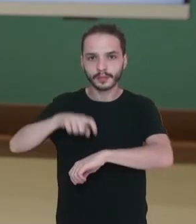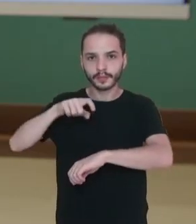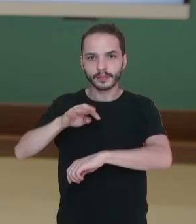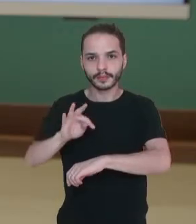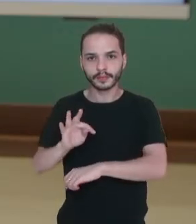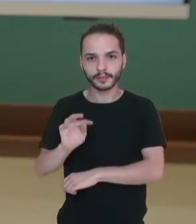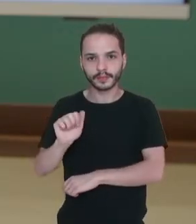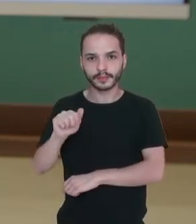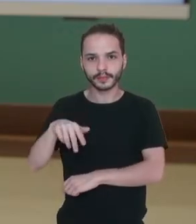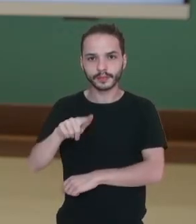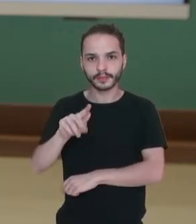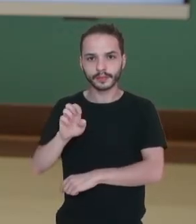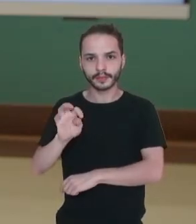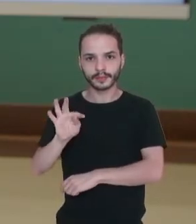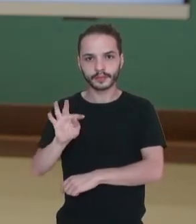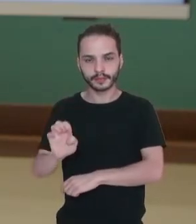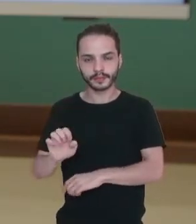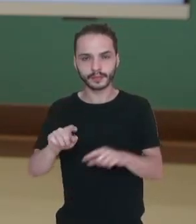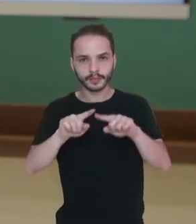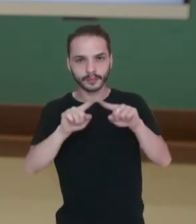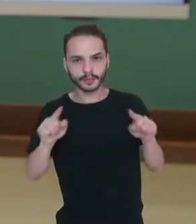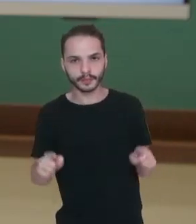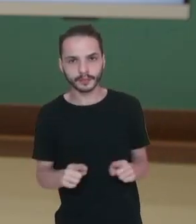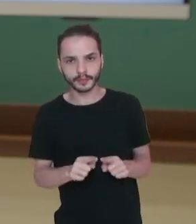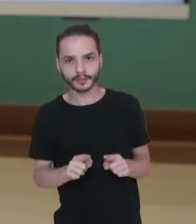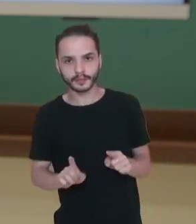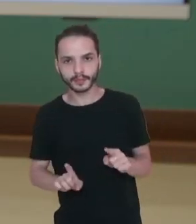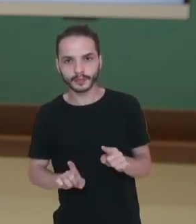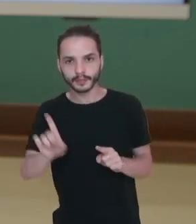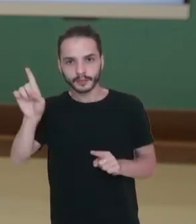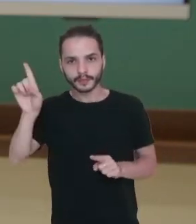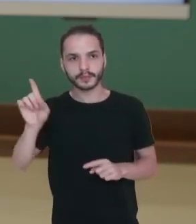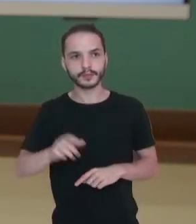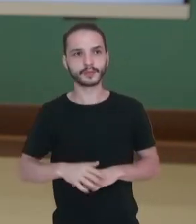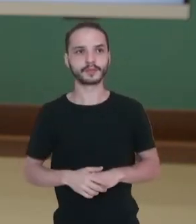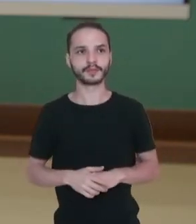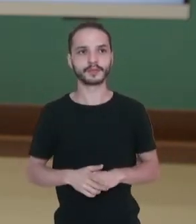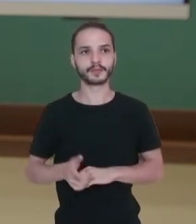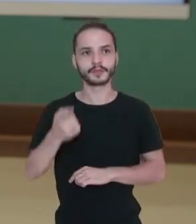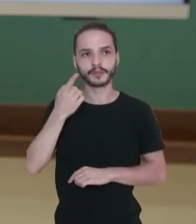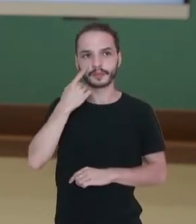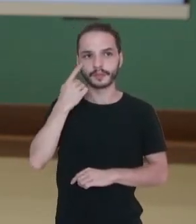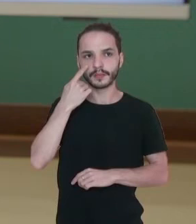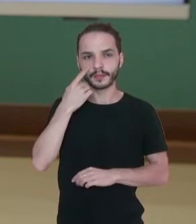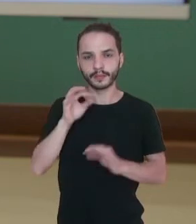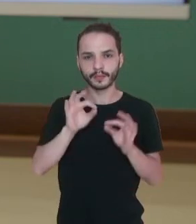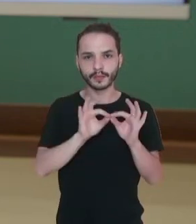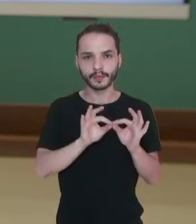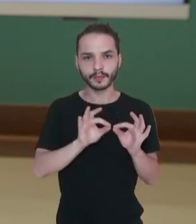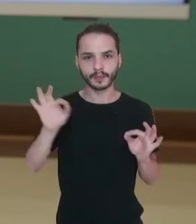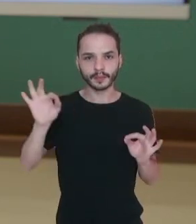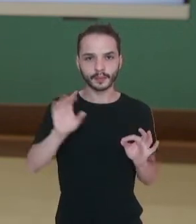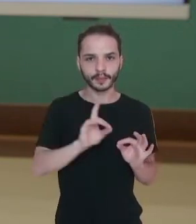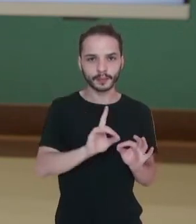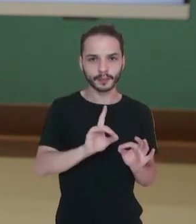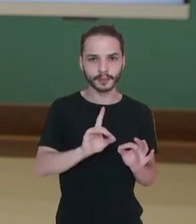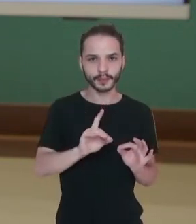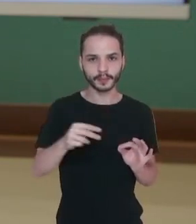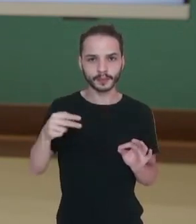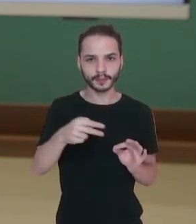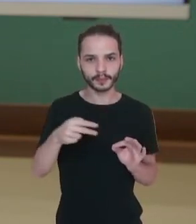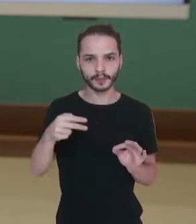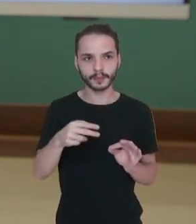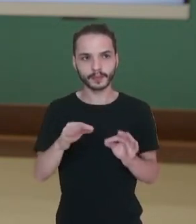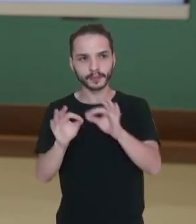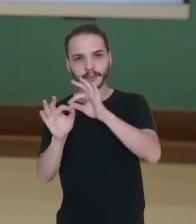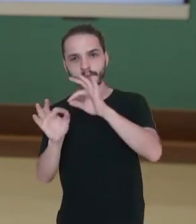que tangencia a minha reta. Então, note que a distância de D é igual ao comprimento